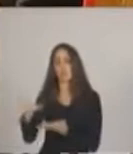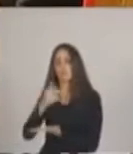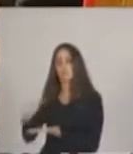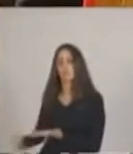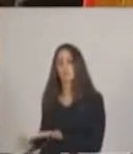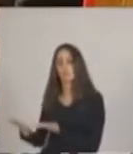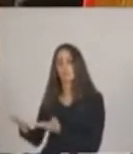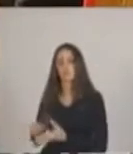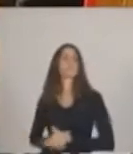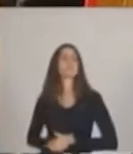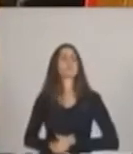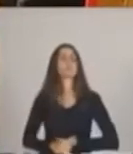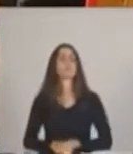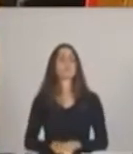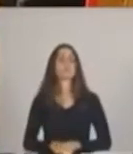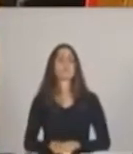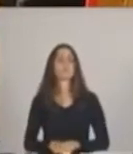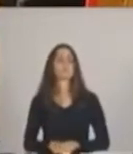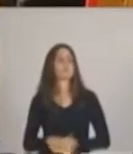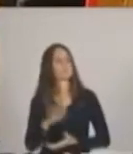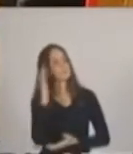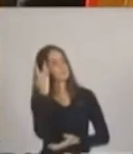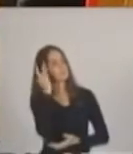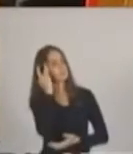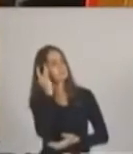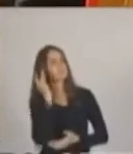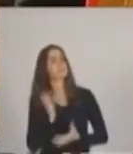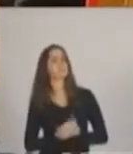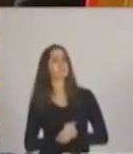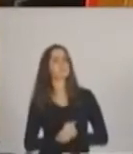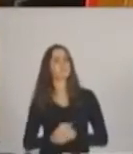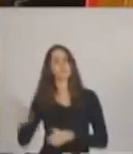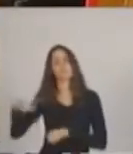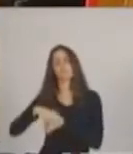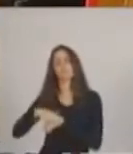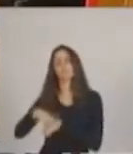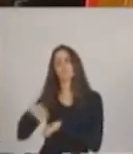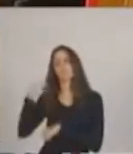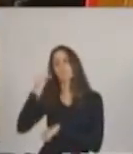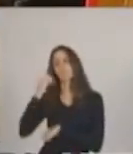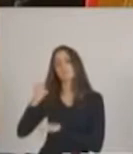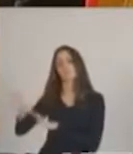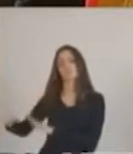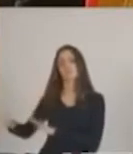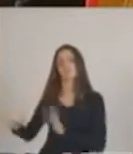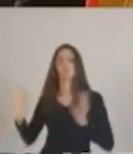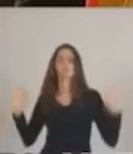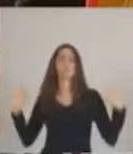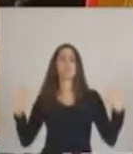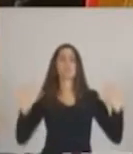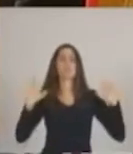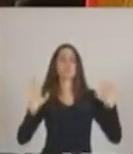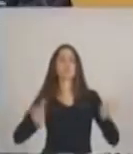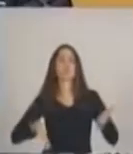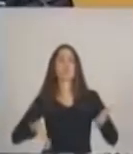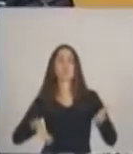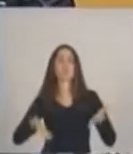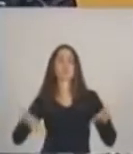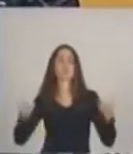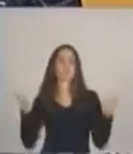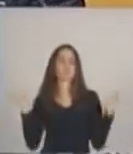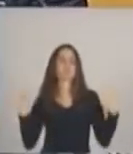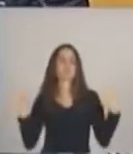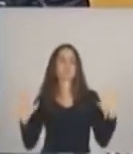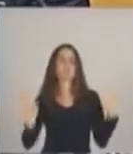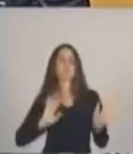Presidente. Eu acho que... Aí vem com o deputado Marcelo. Não, aí é com... Eu já relatei... O relatório dele, assim, já